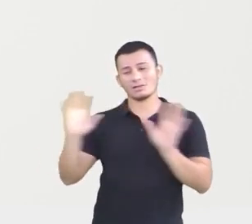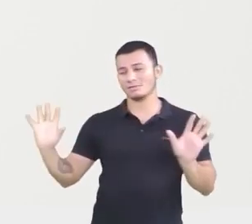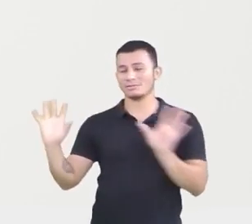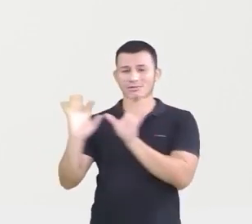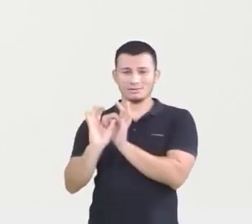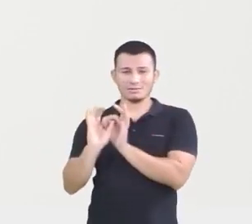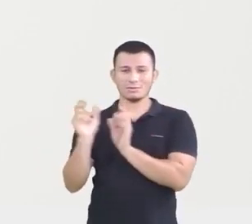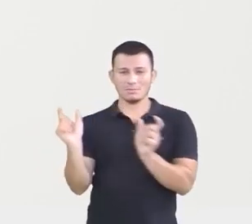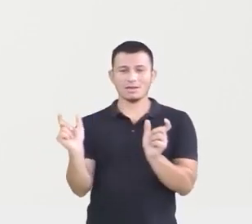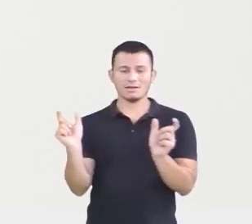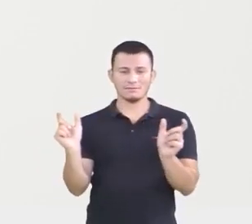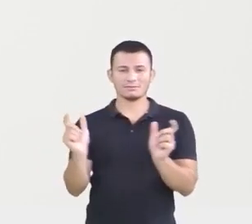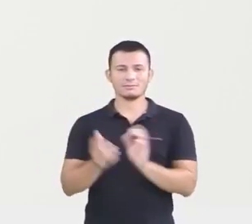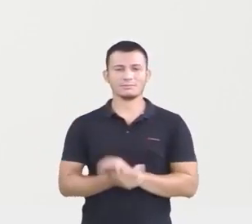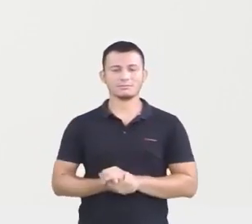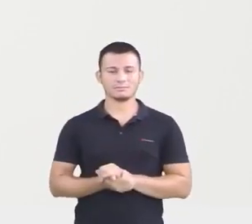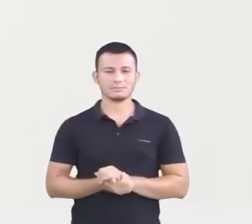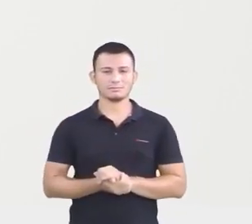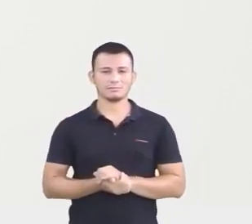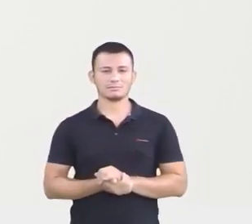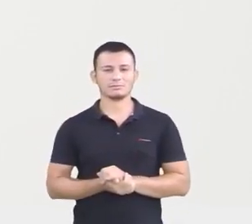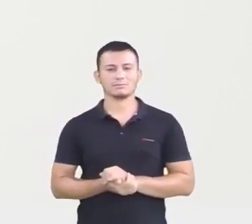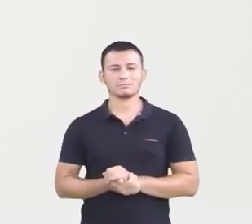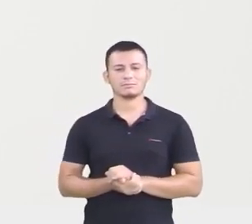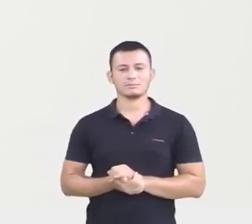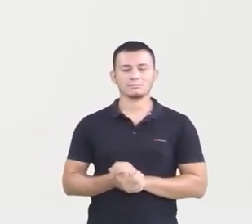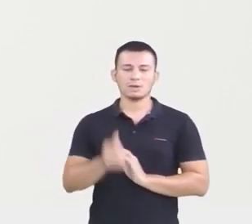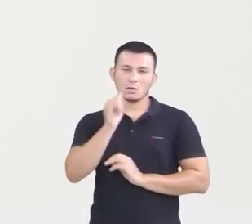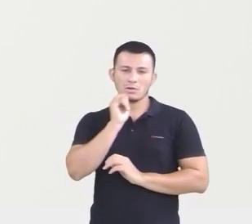aqui nós temos os termos, por exemplo, muito,